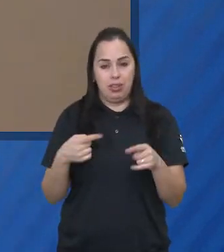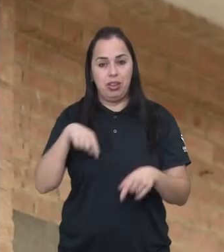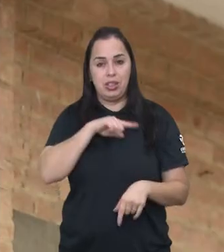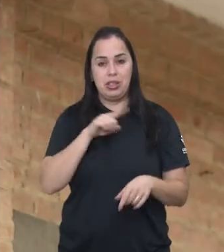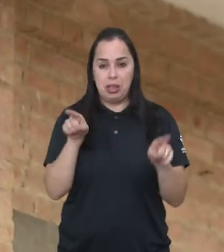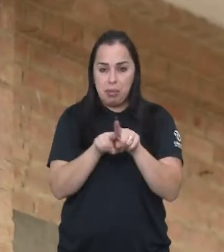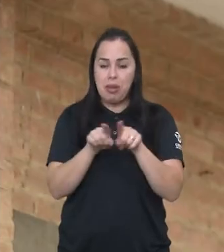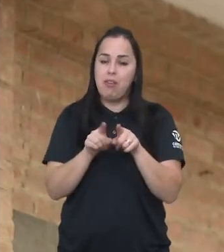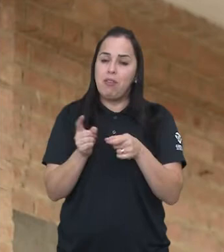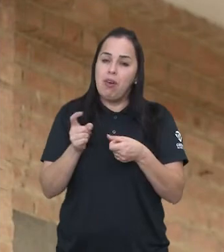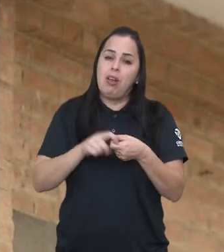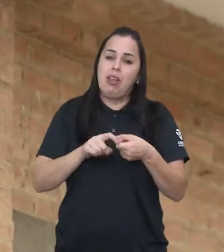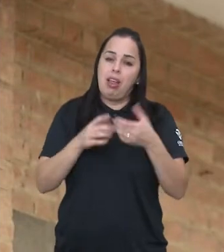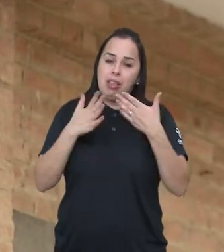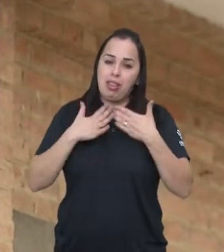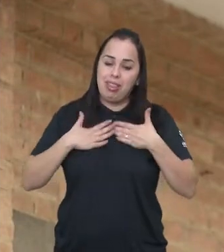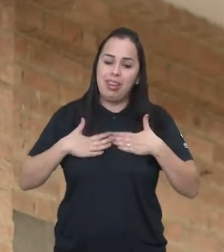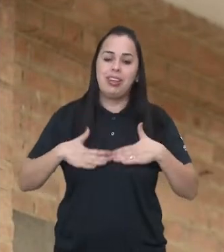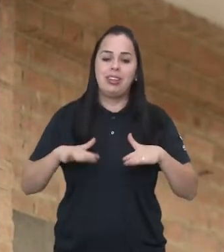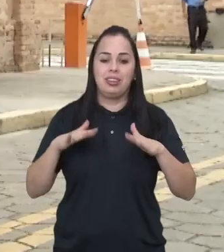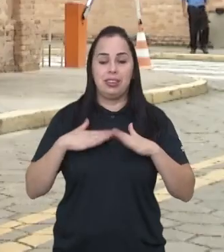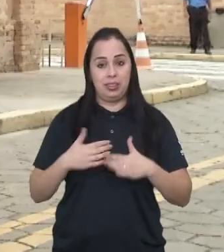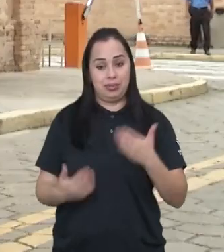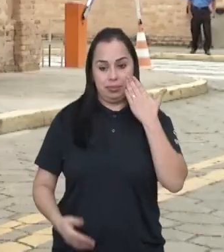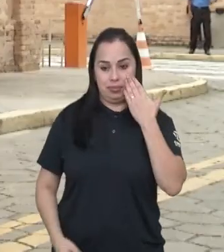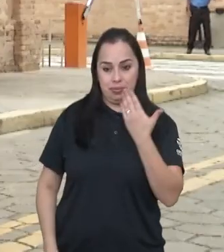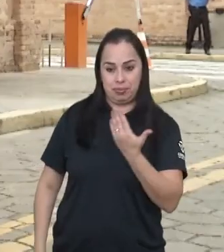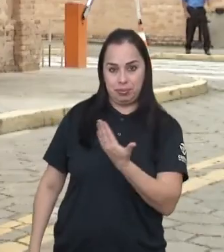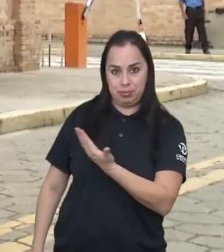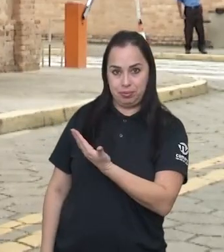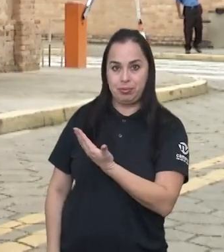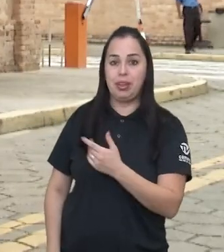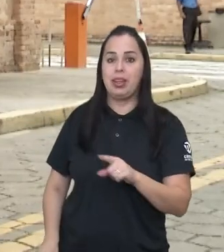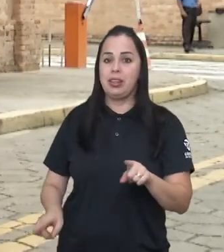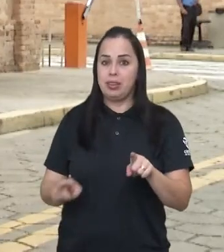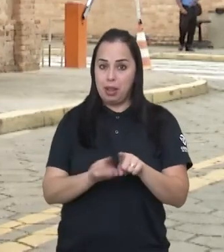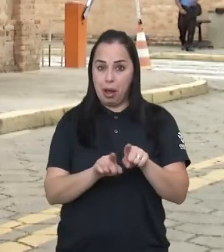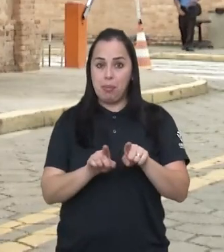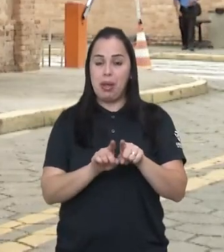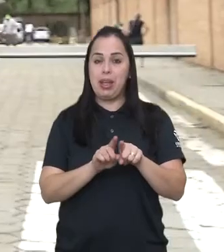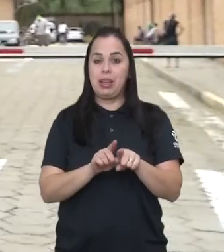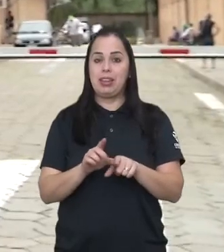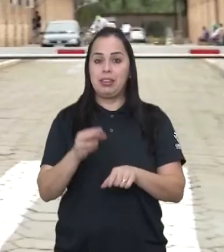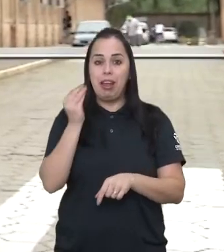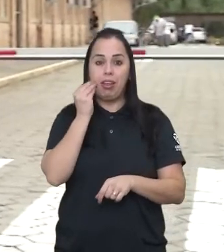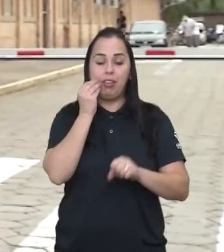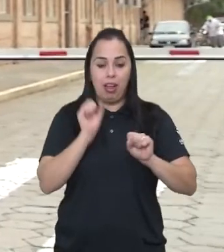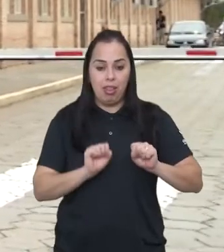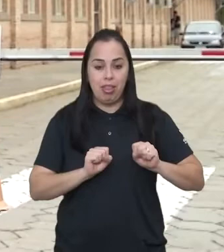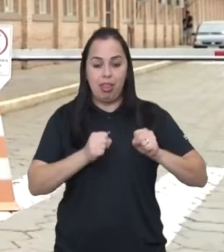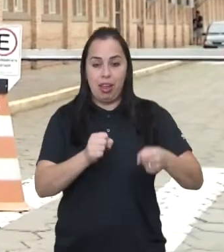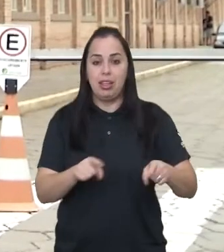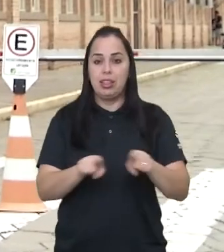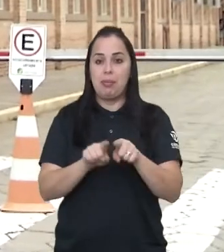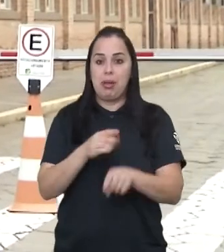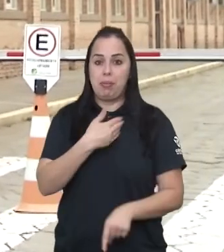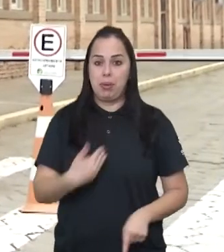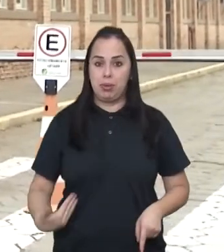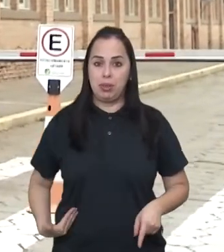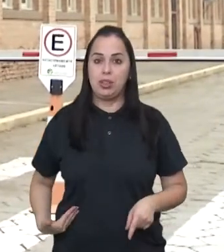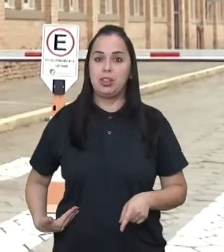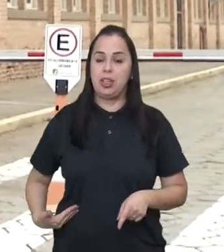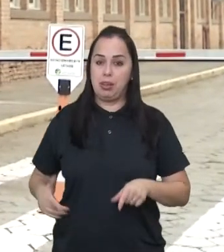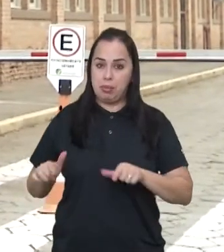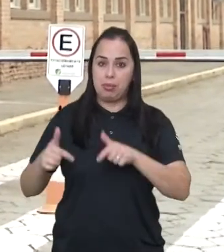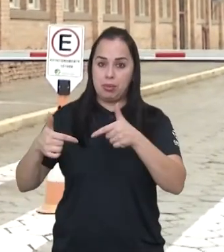também. A Fundação Cultural Cassiano Ricardo também tem atuado na busca por ações e políticas públicas que favoreçam